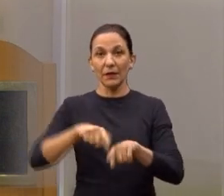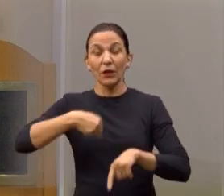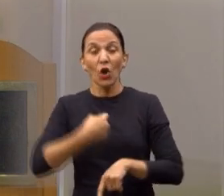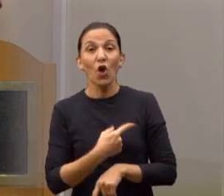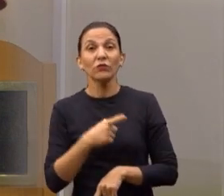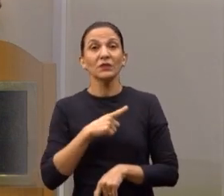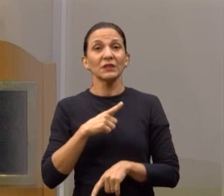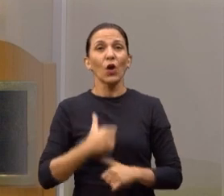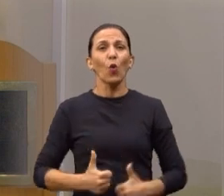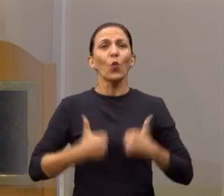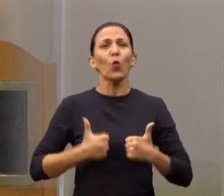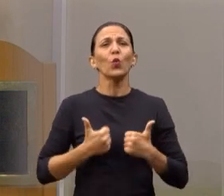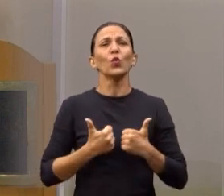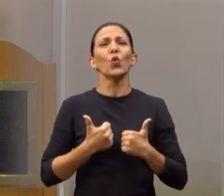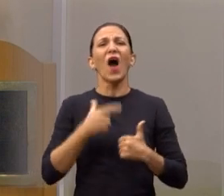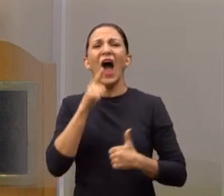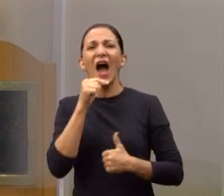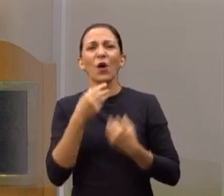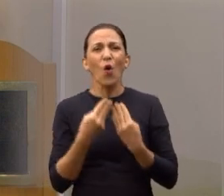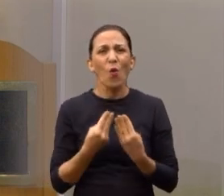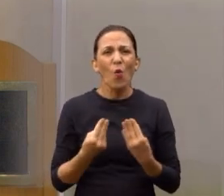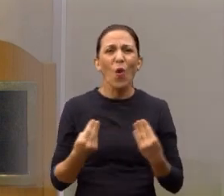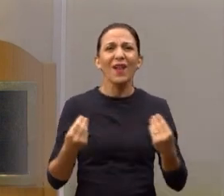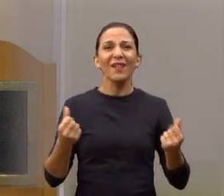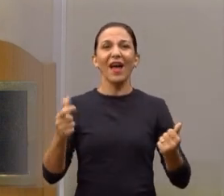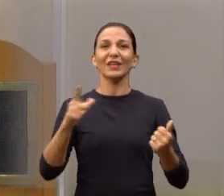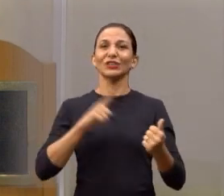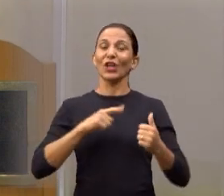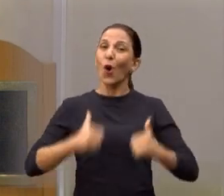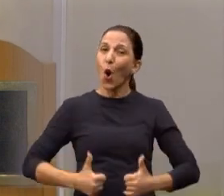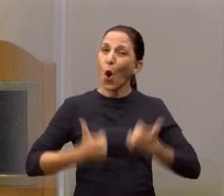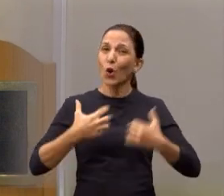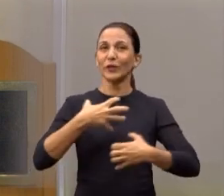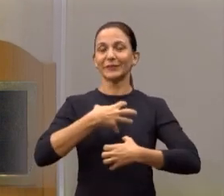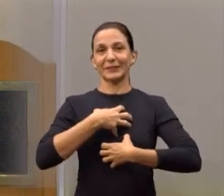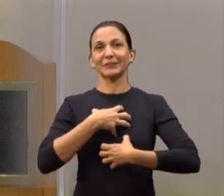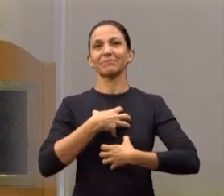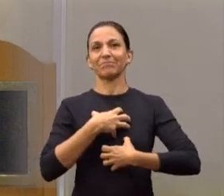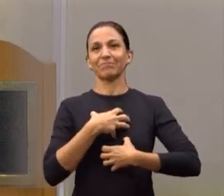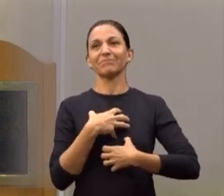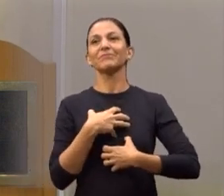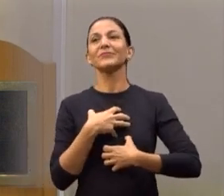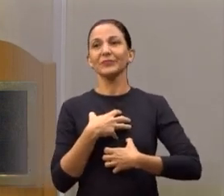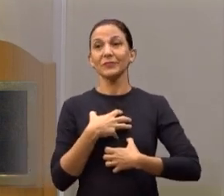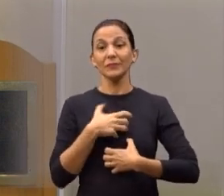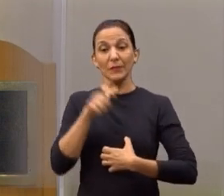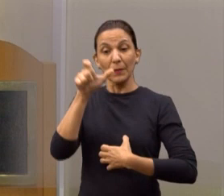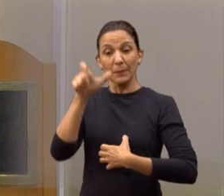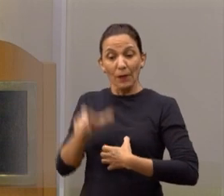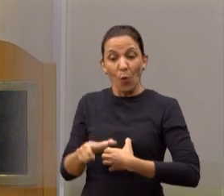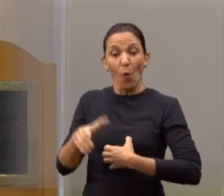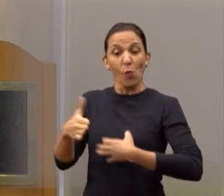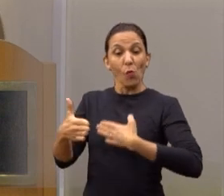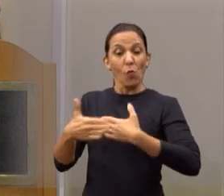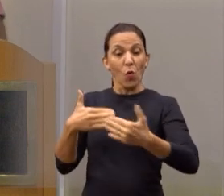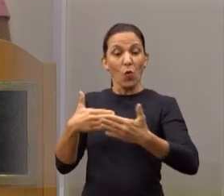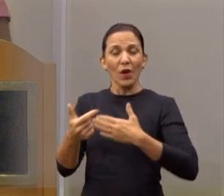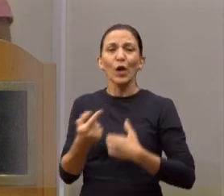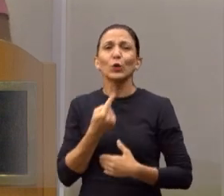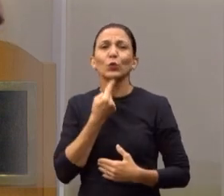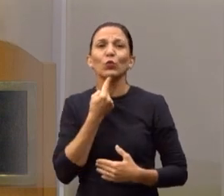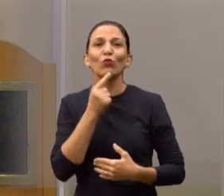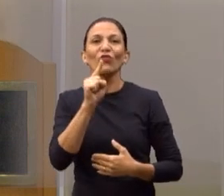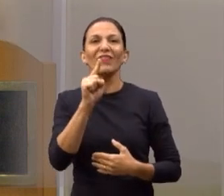sempre se orgulhou da qualidade da água para terminar a presidente e que nem por um segundo um cidadão qualquer pode